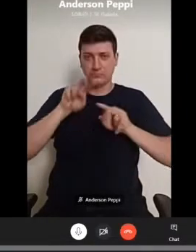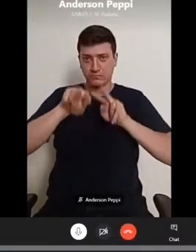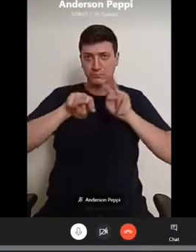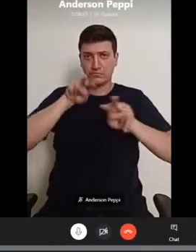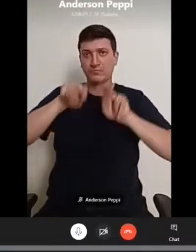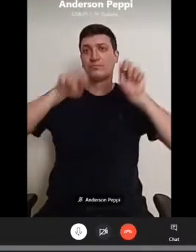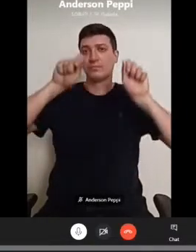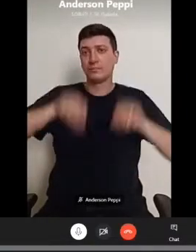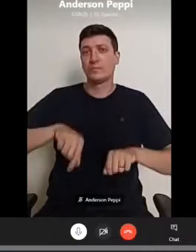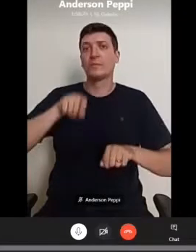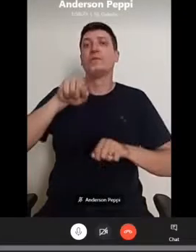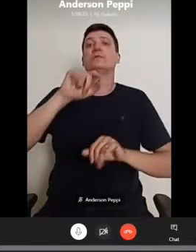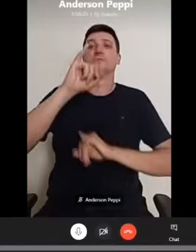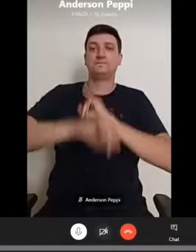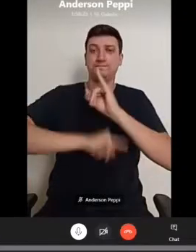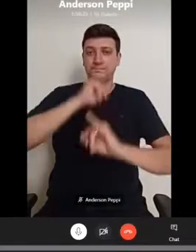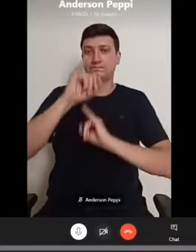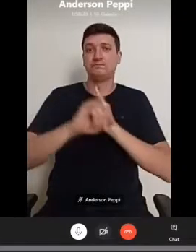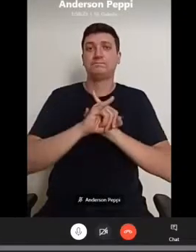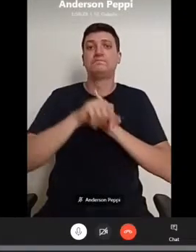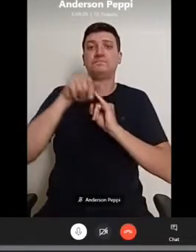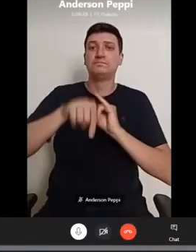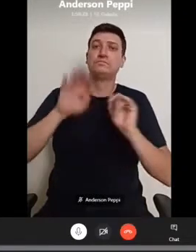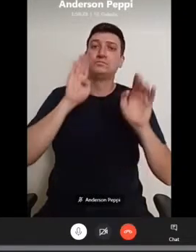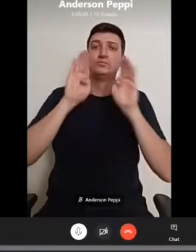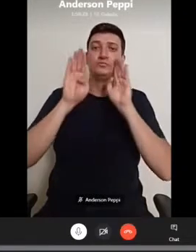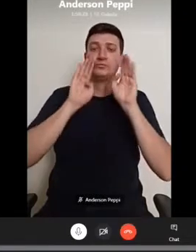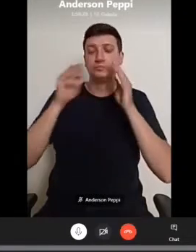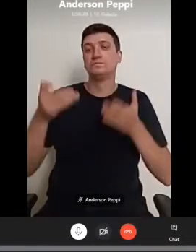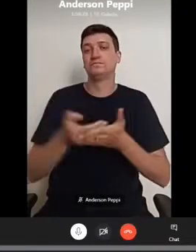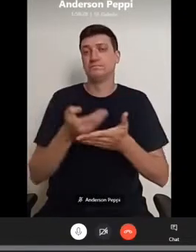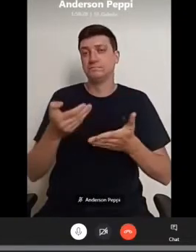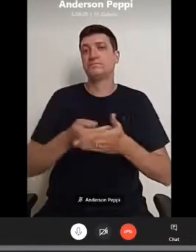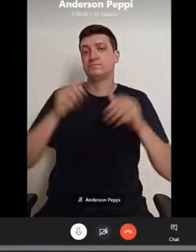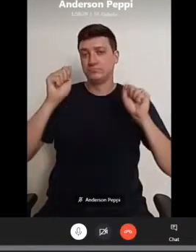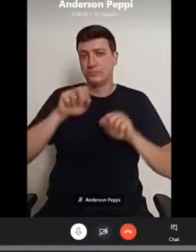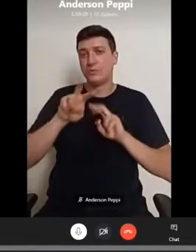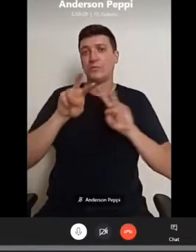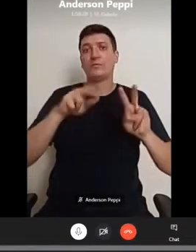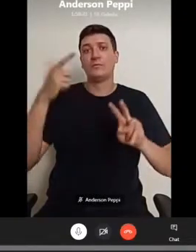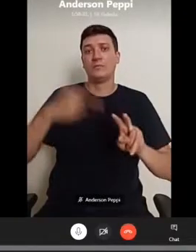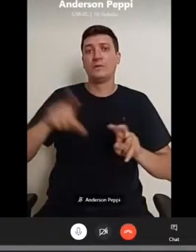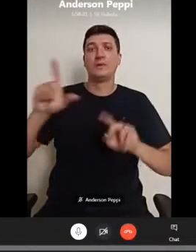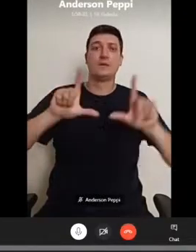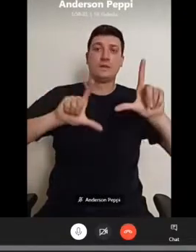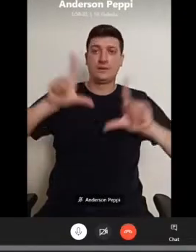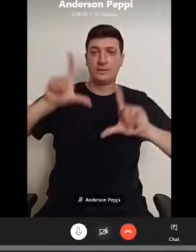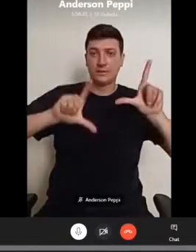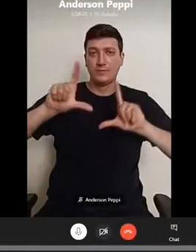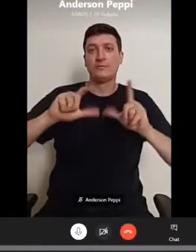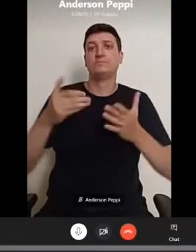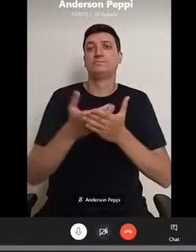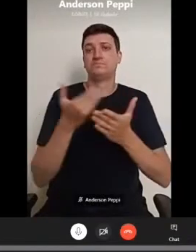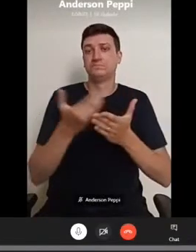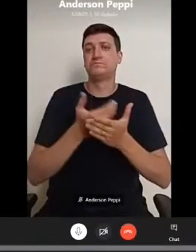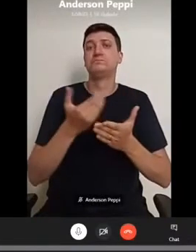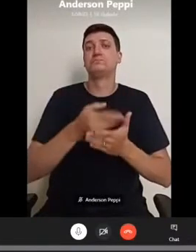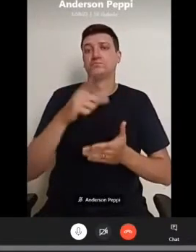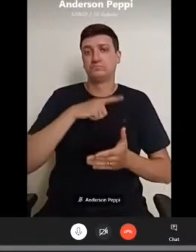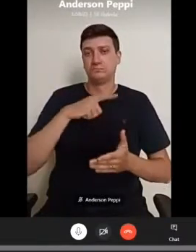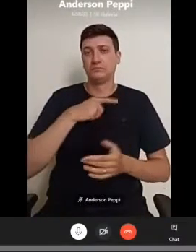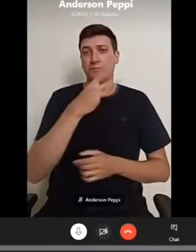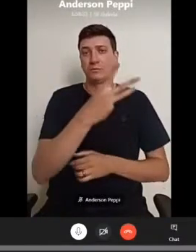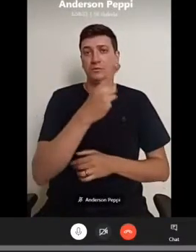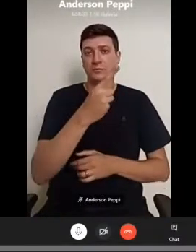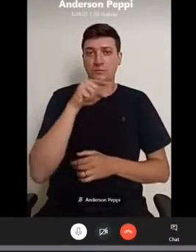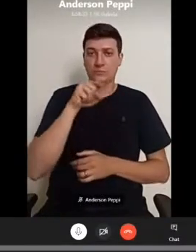e Facebook da Câmara e pela TV Câmara Botucatu, no canal 31.3 da